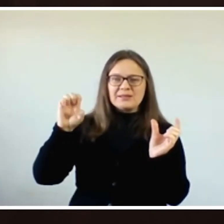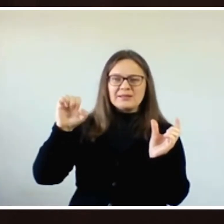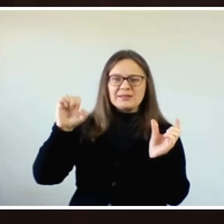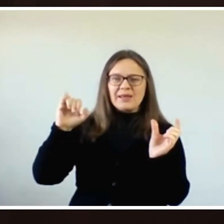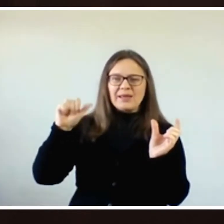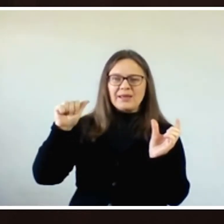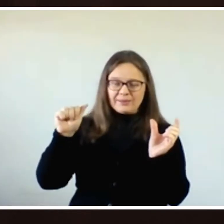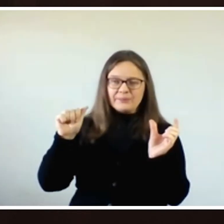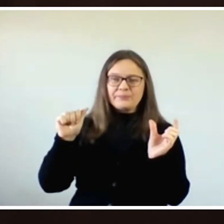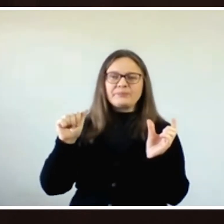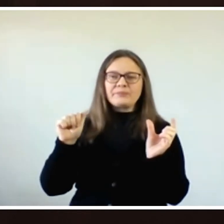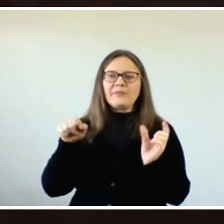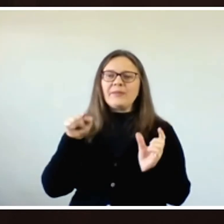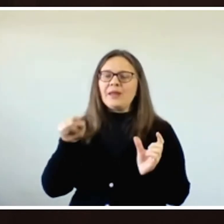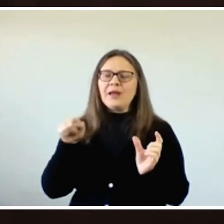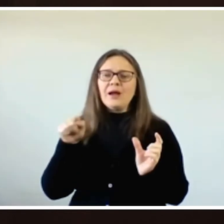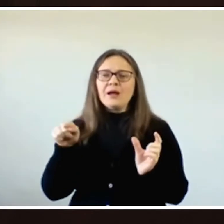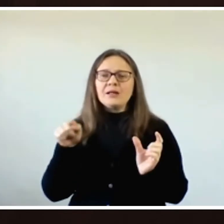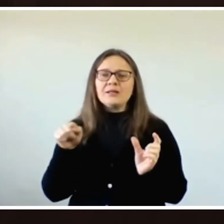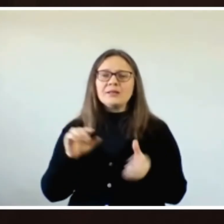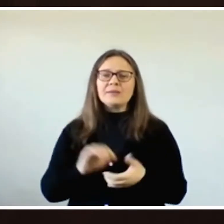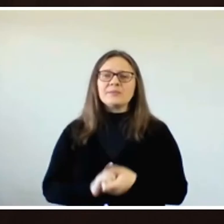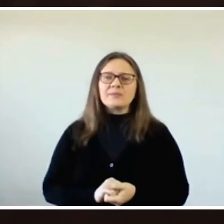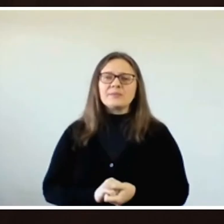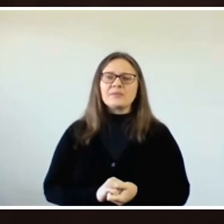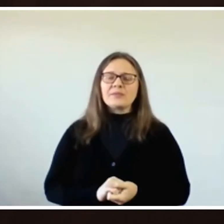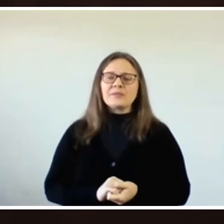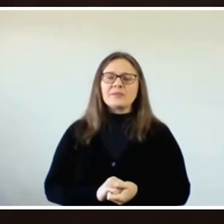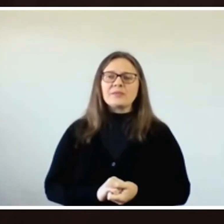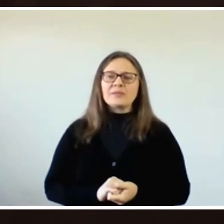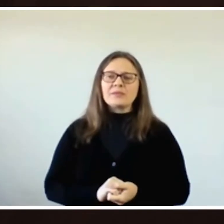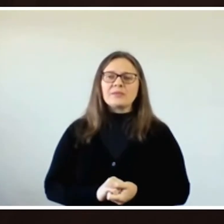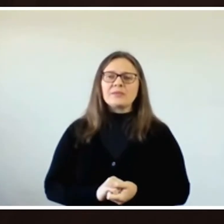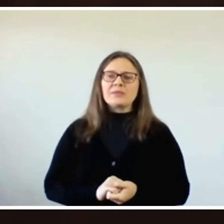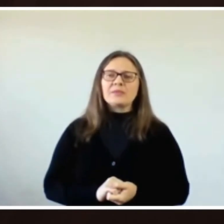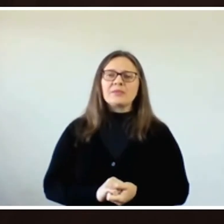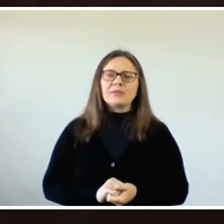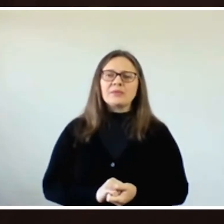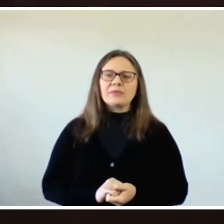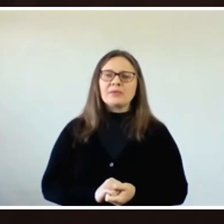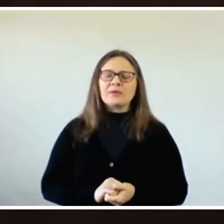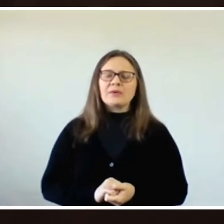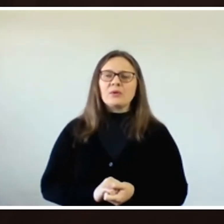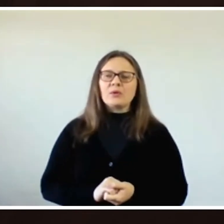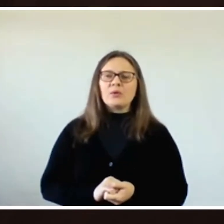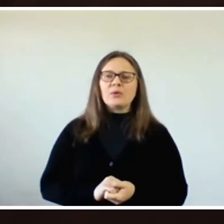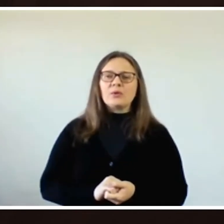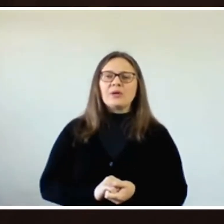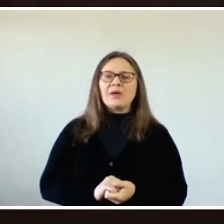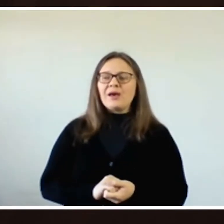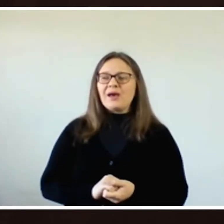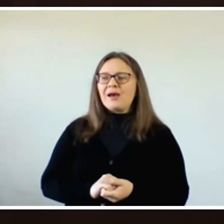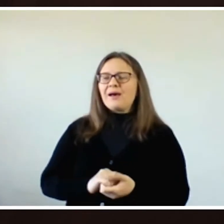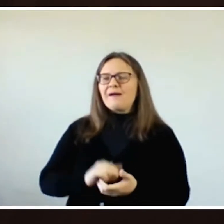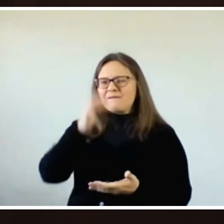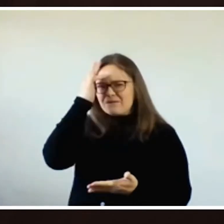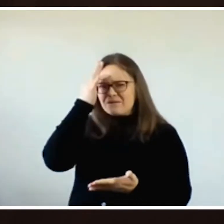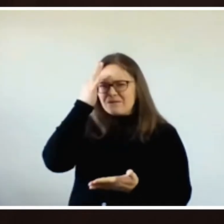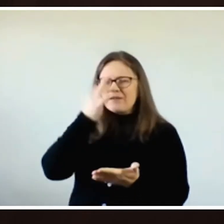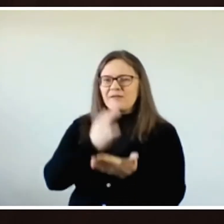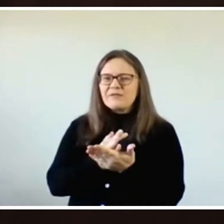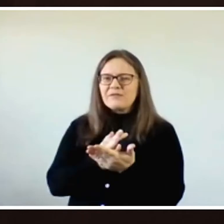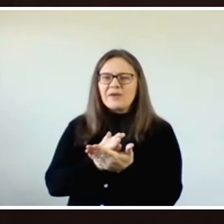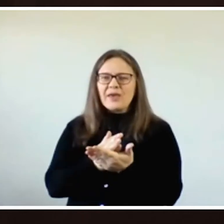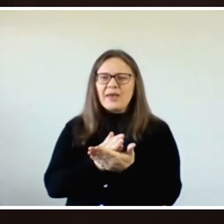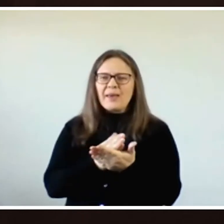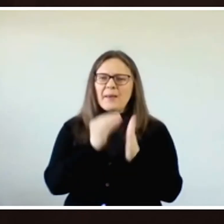fé, denominada Credo de Niceia, foi confirmada, né? As